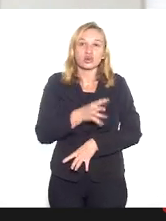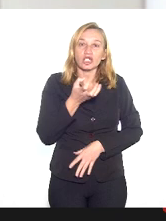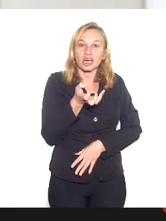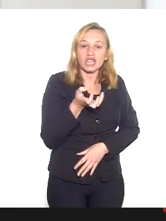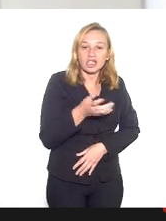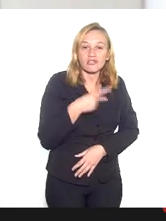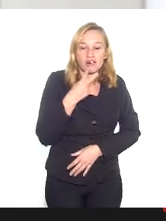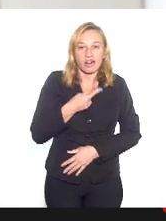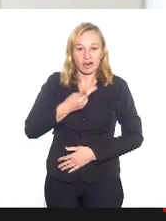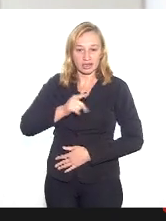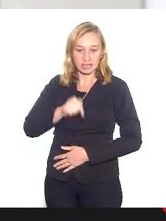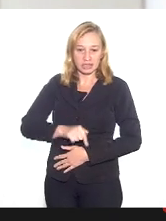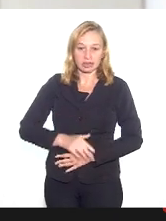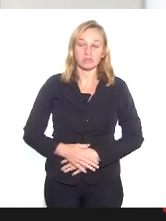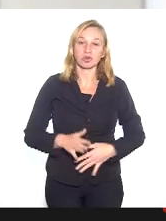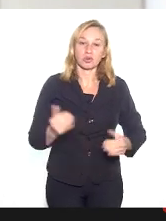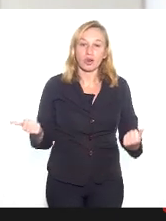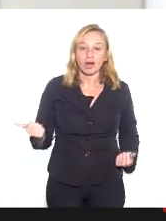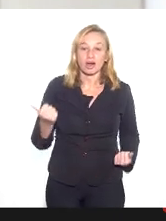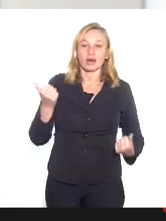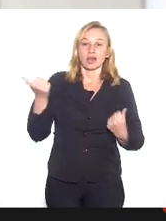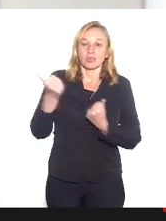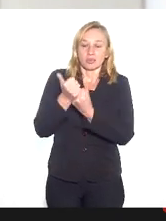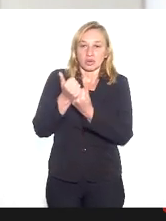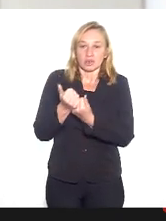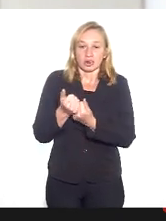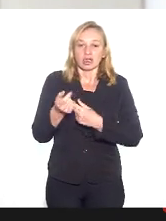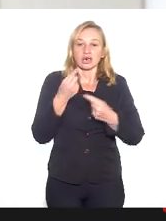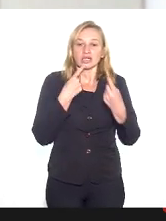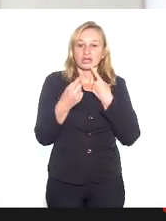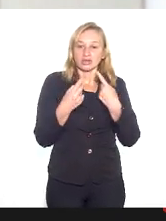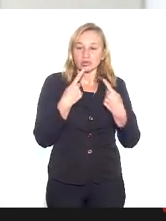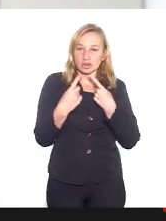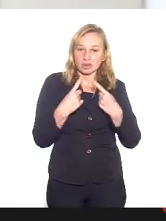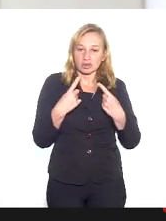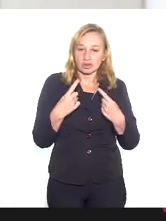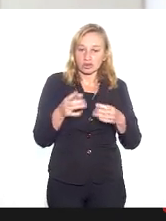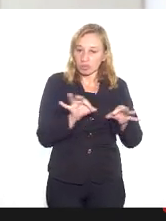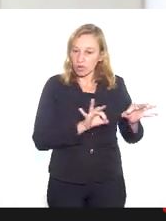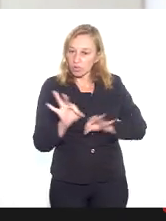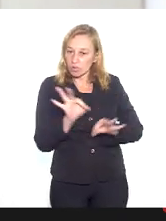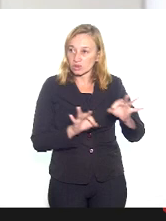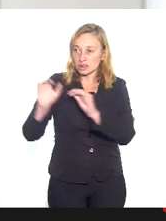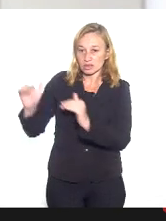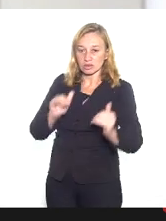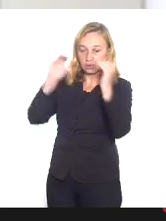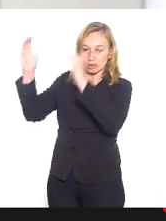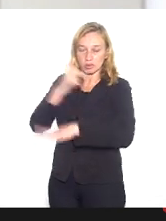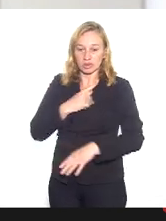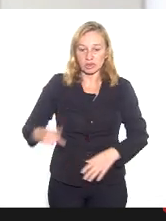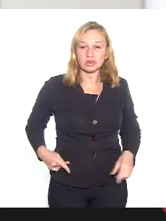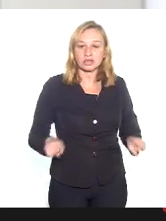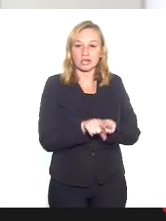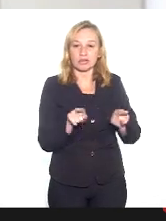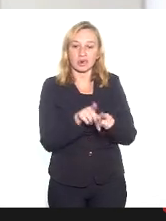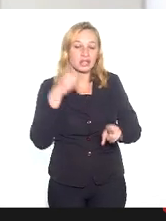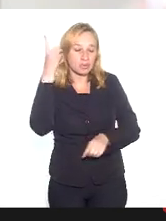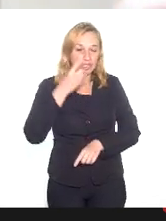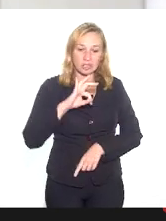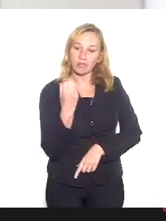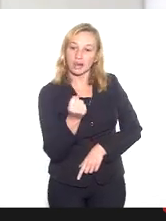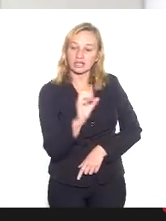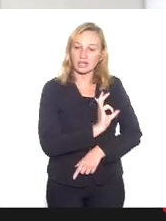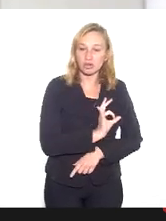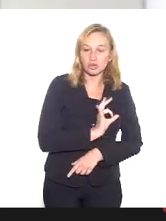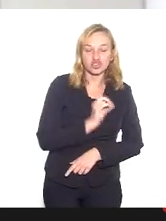declarar aqui o meu apoio a esse debate que Vossa Excelência organiza, que participação da deputada Marta Rocha, participação do